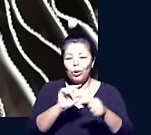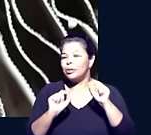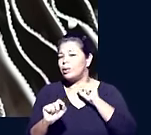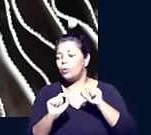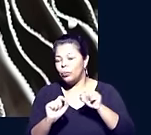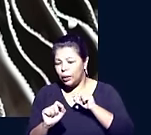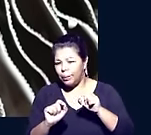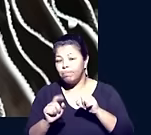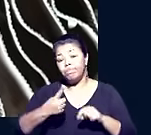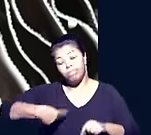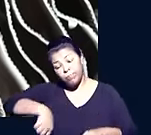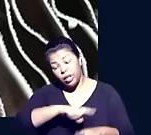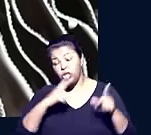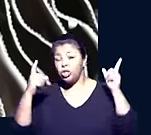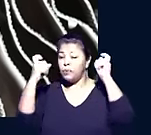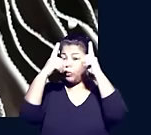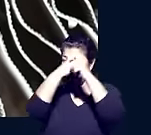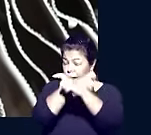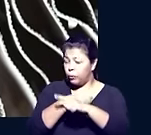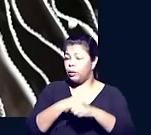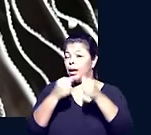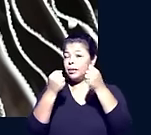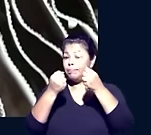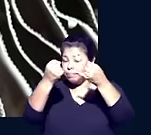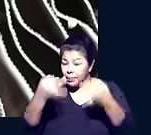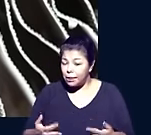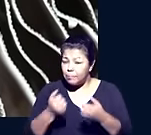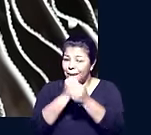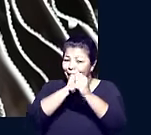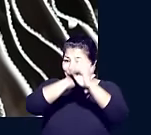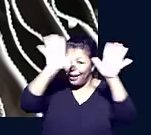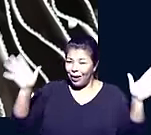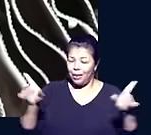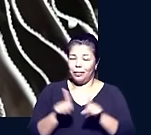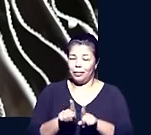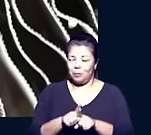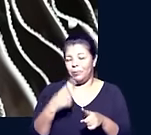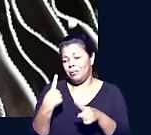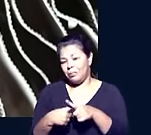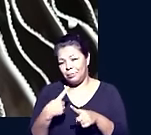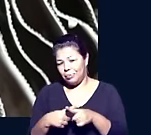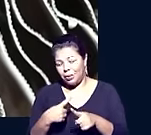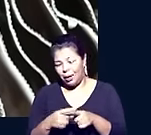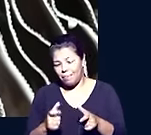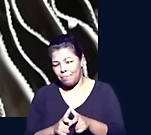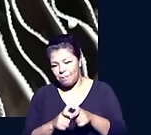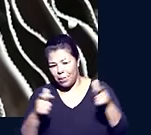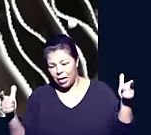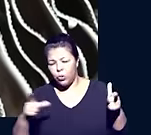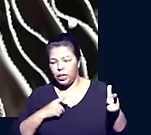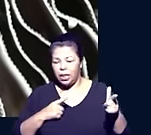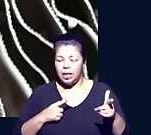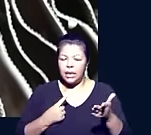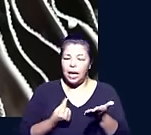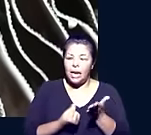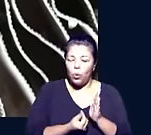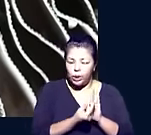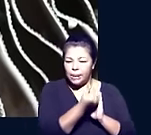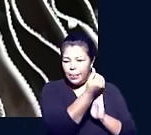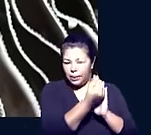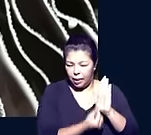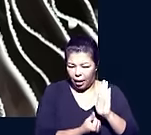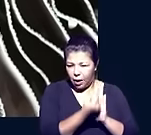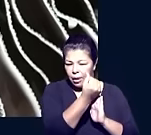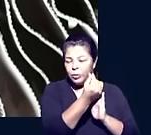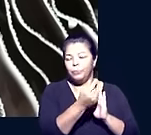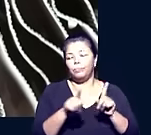de Transparência porque tudo ficou na mão do do da dotação orçamentária do ministério na vontade